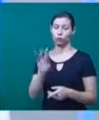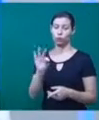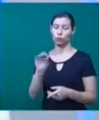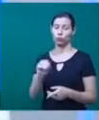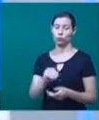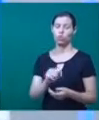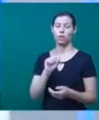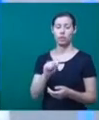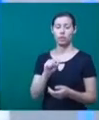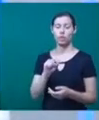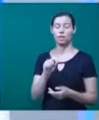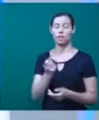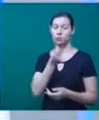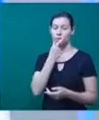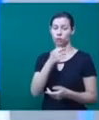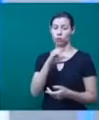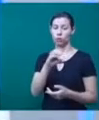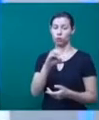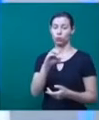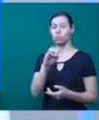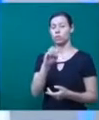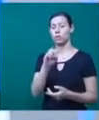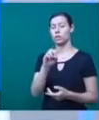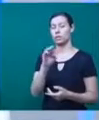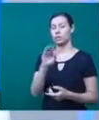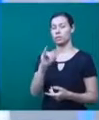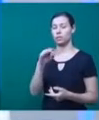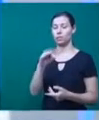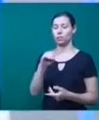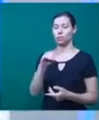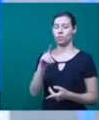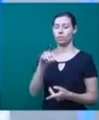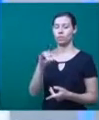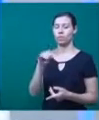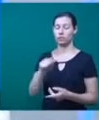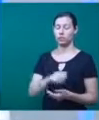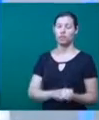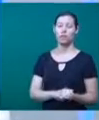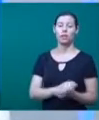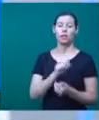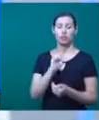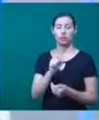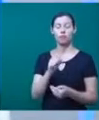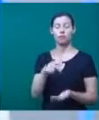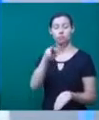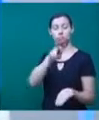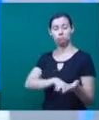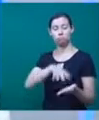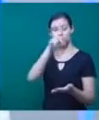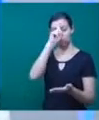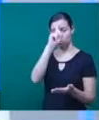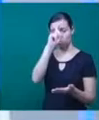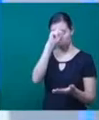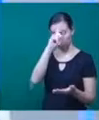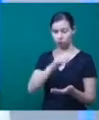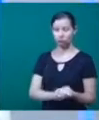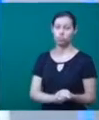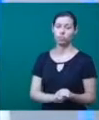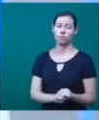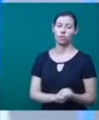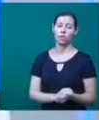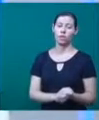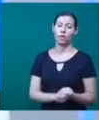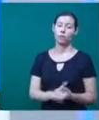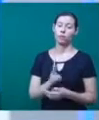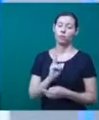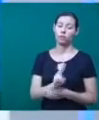com corticoides em altas doses, geralmente internado. E para manutenção, né, para que não venha de novo